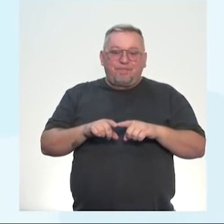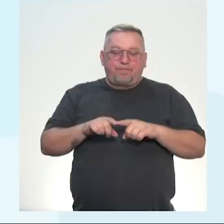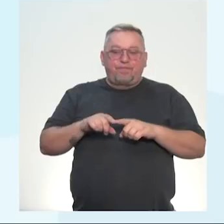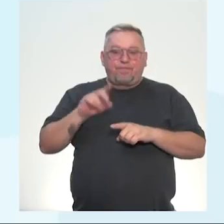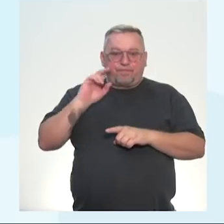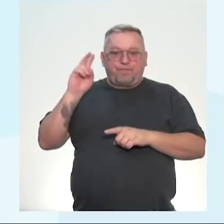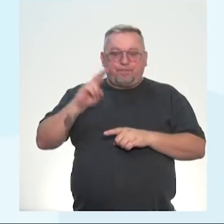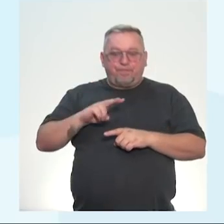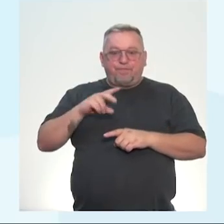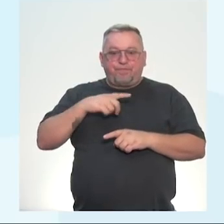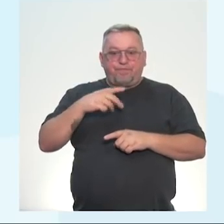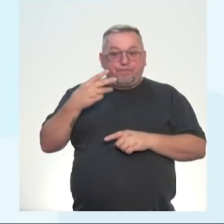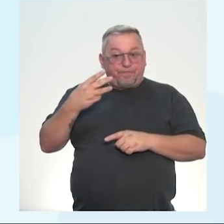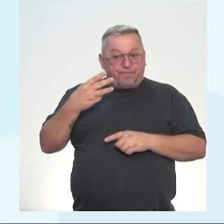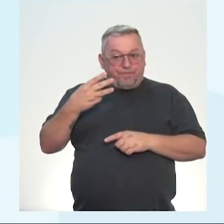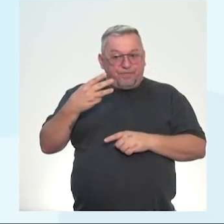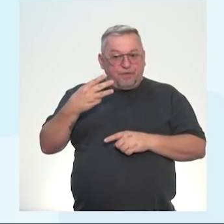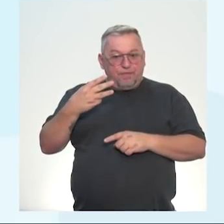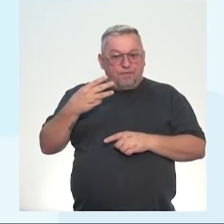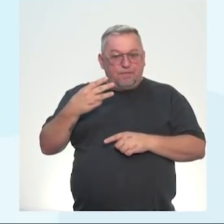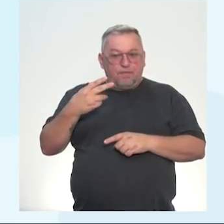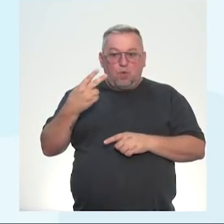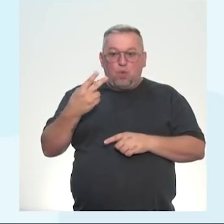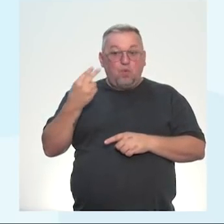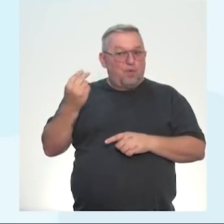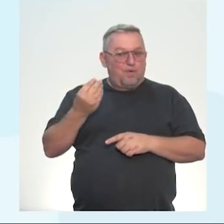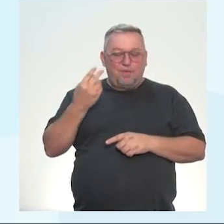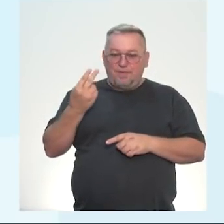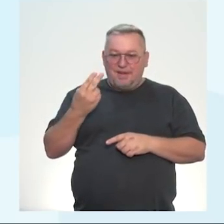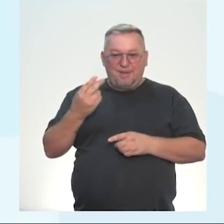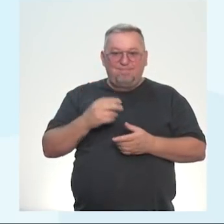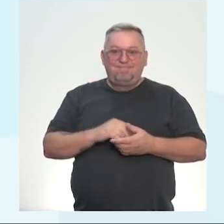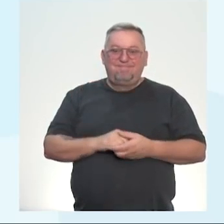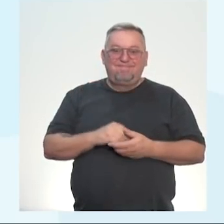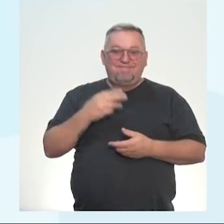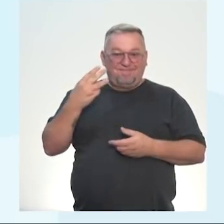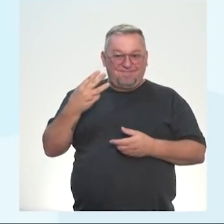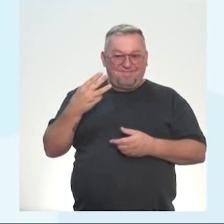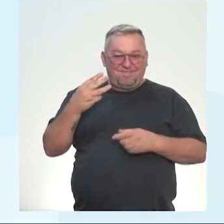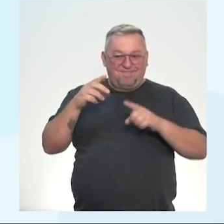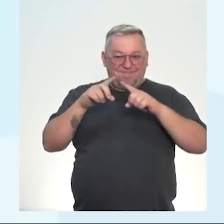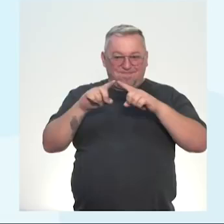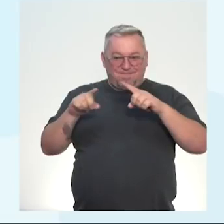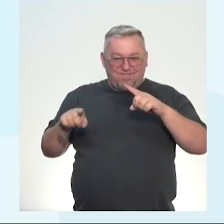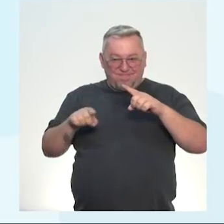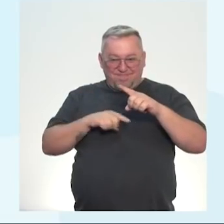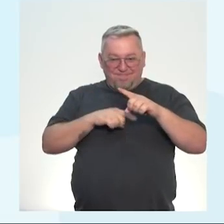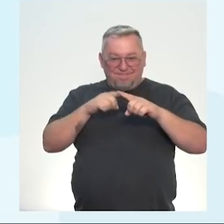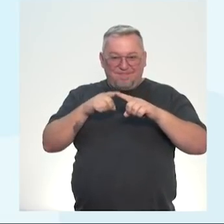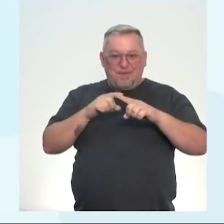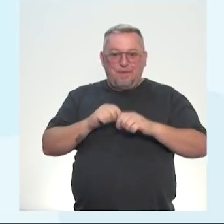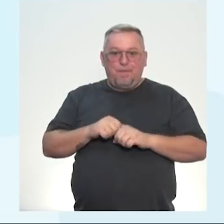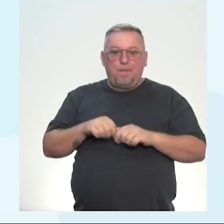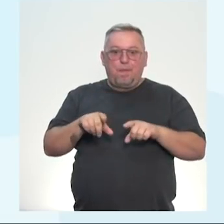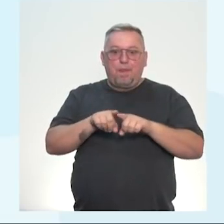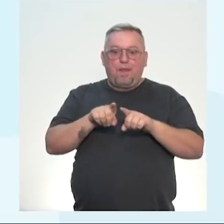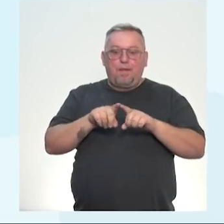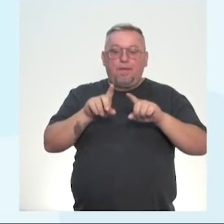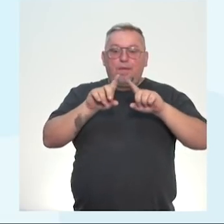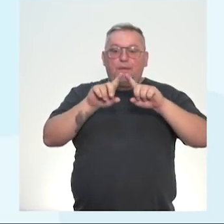né? Com 3 lados, 3 né? lados. Com 2 não dá para formar. Não dá. Então, 3 lados ali eu formo o triângulo.